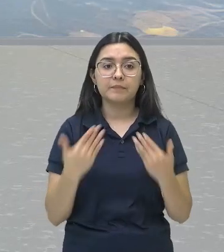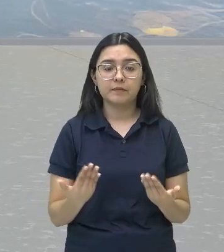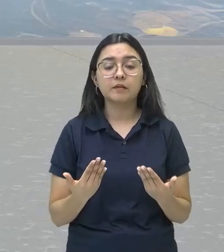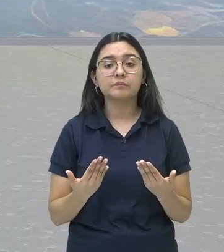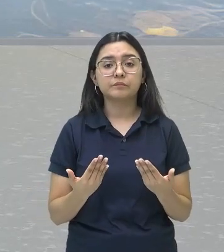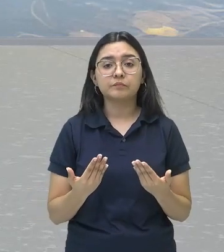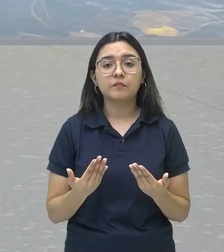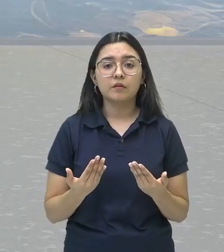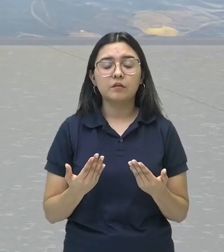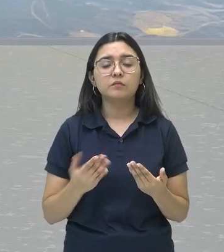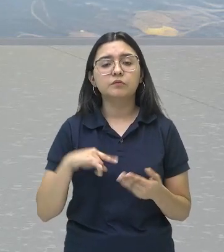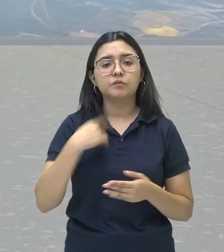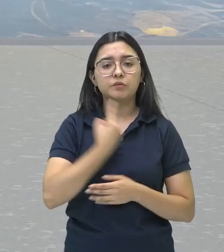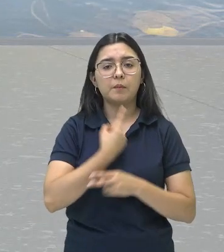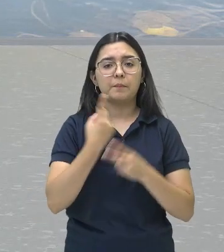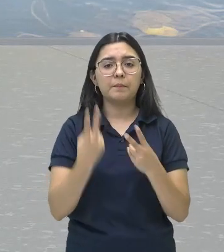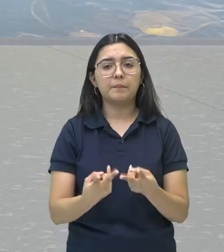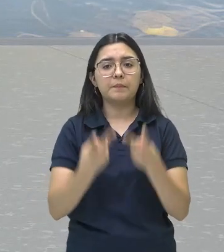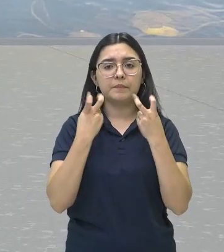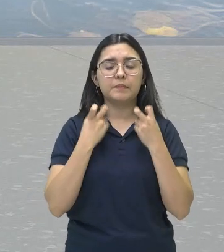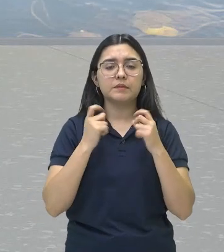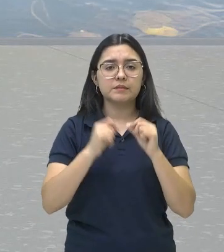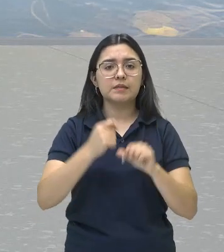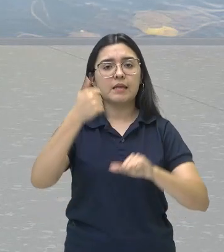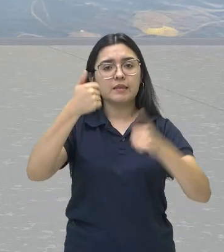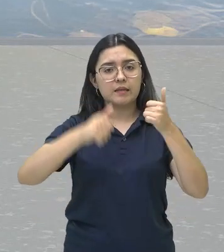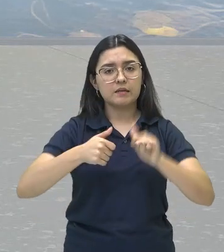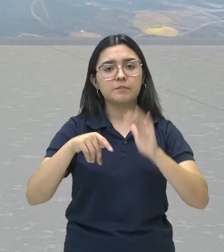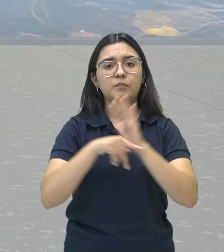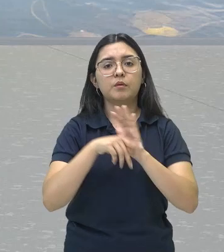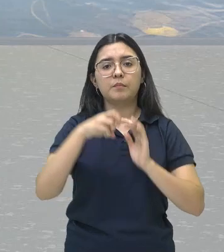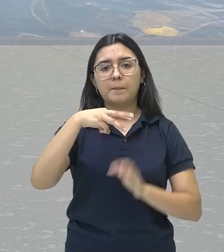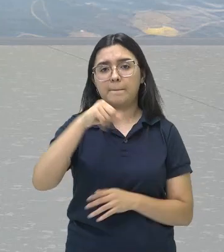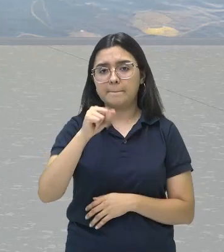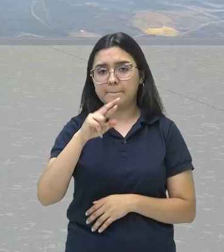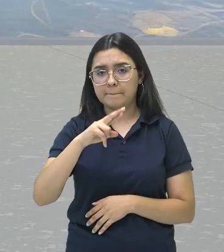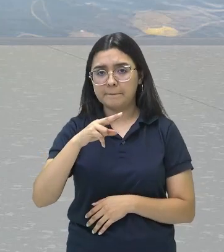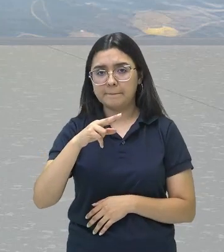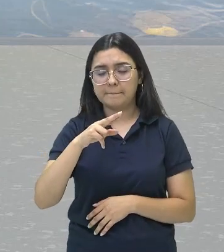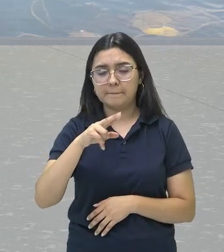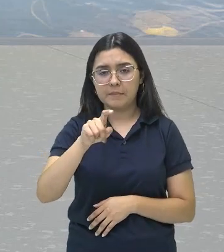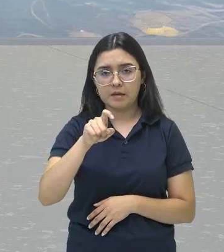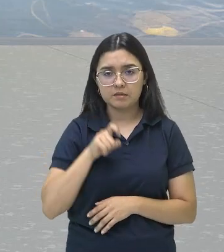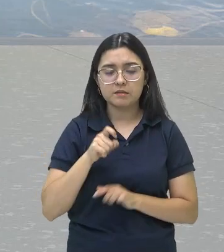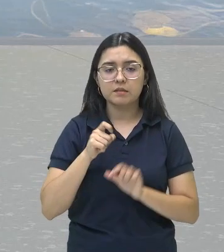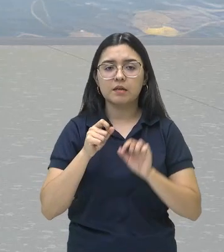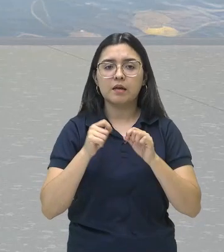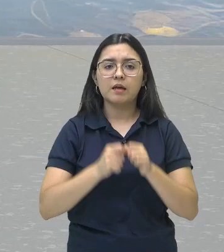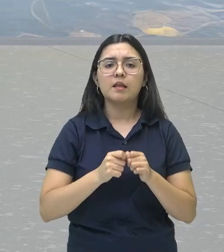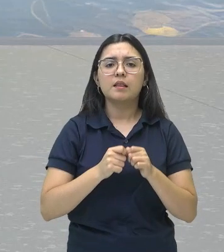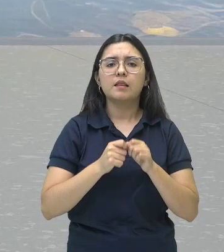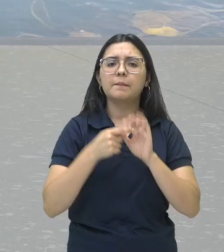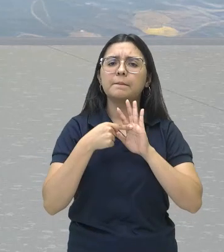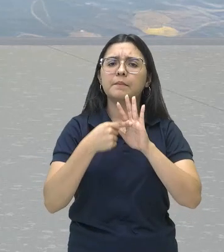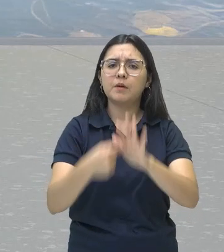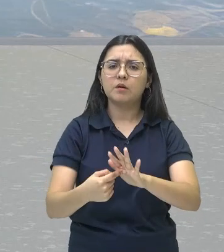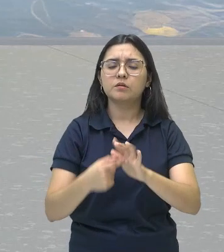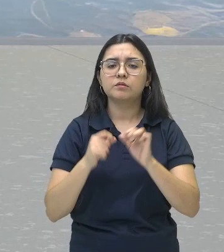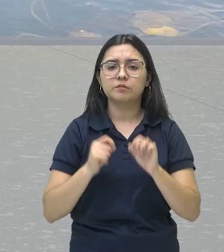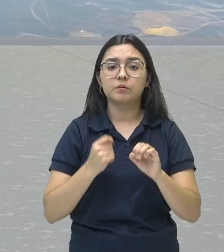vai percebendo que a análise marxista, então, ela ilumina